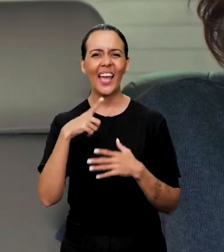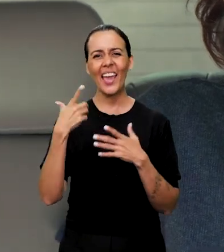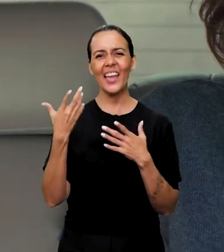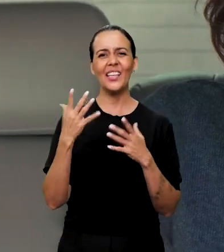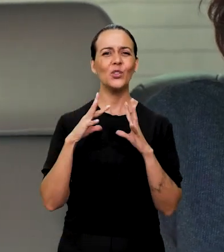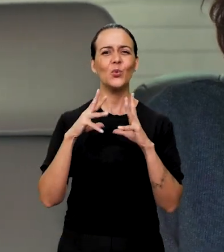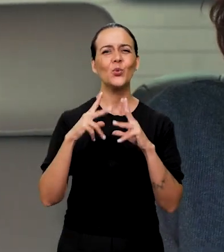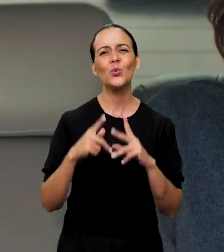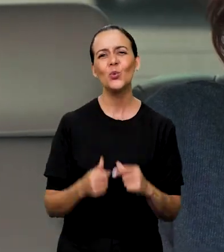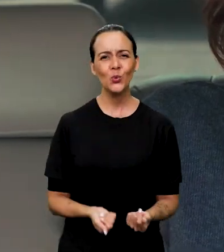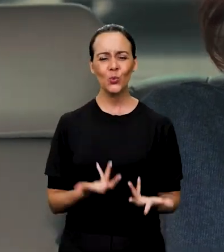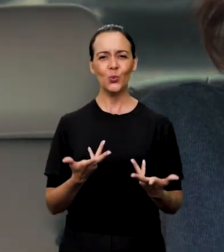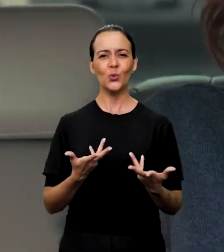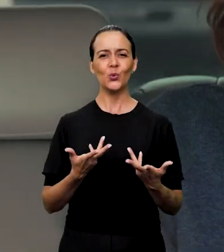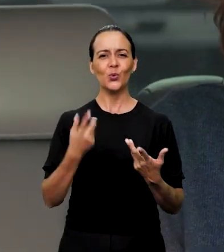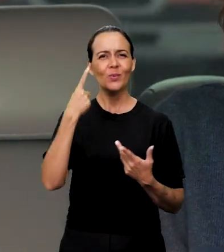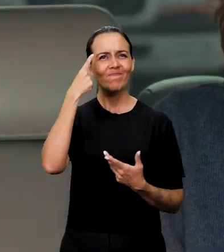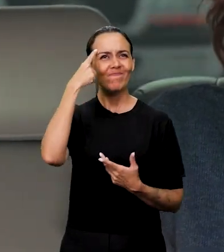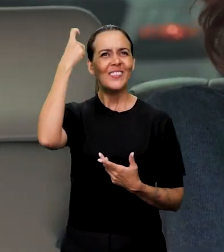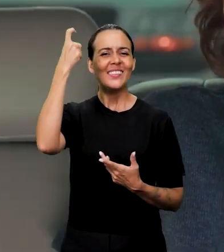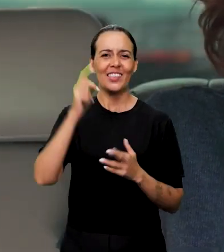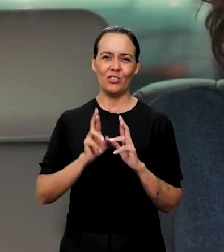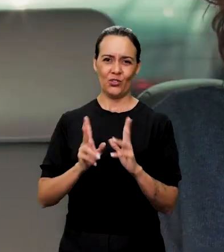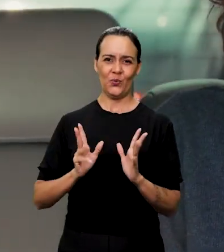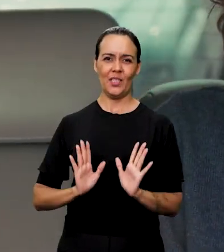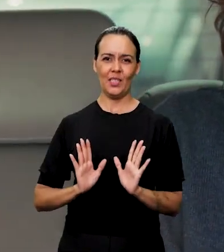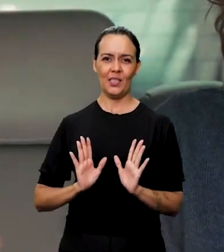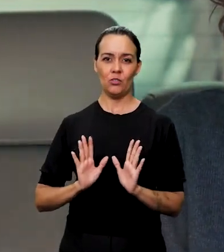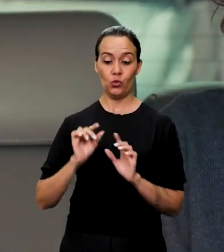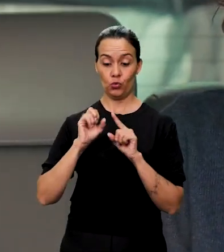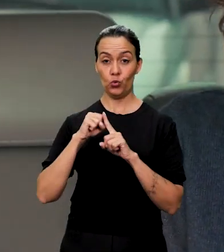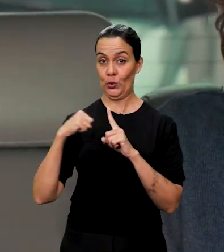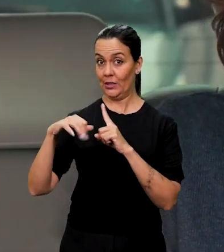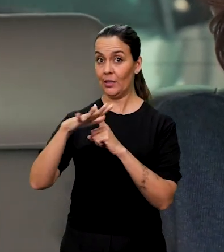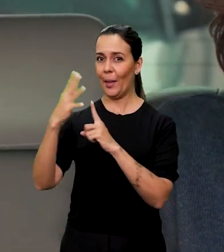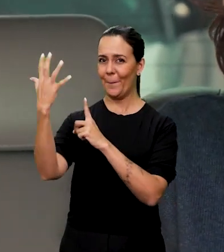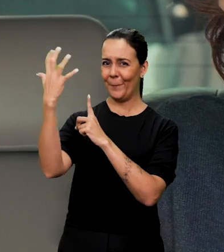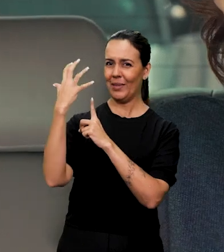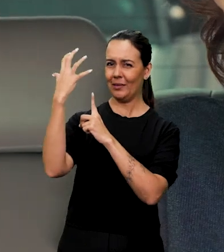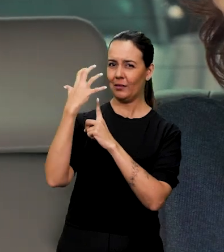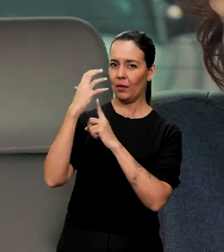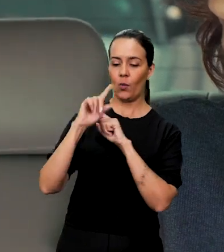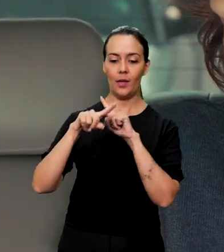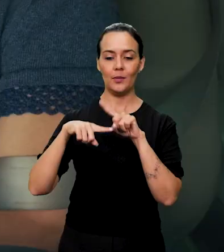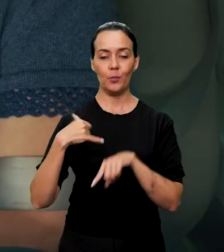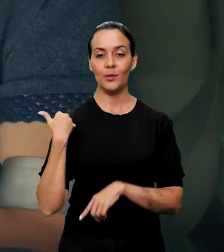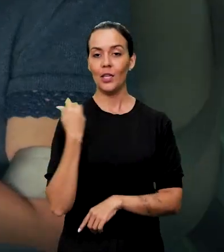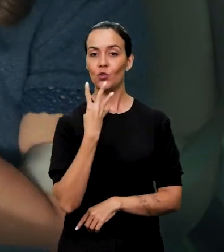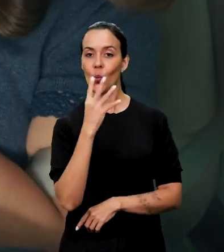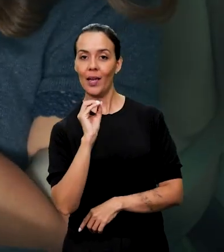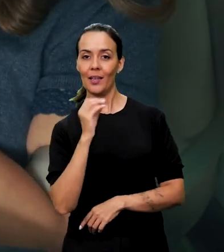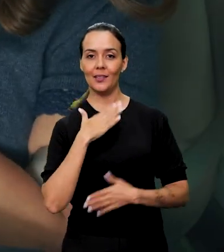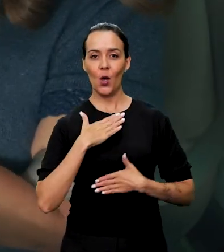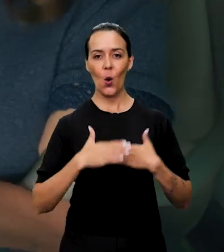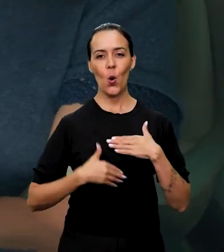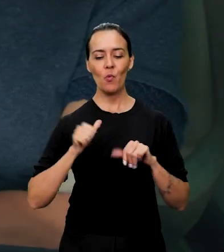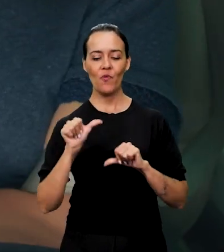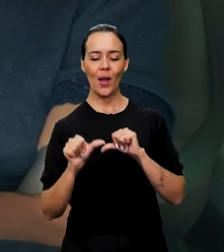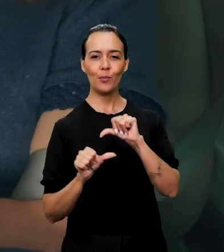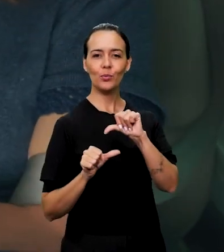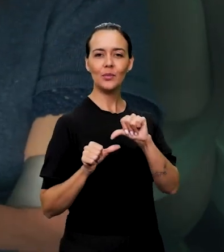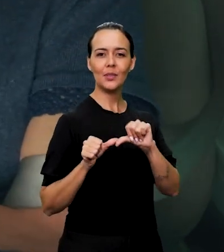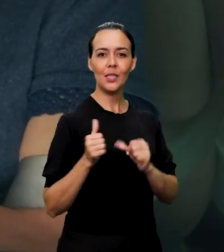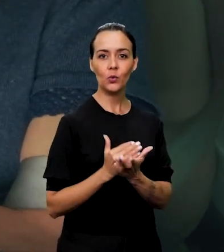externas, Especialista em essas saúde pressões feminina. sociais. Aí a gente chega aos 40, 50. Aí o nosso corpo vai mudando, a Climatério gente vai e entrando no menopausa. climatério,